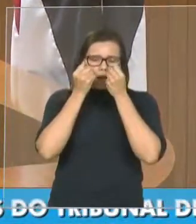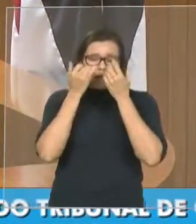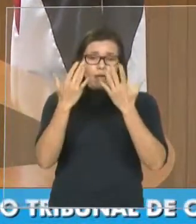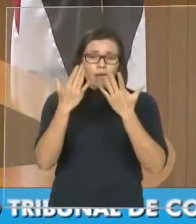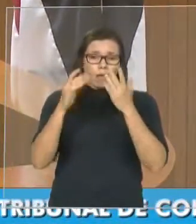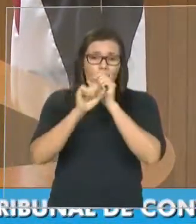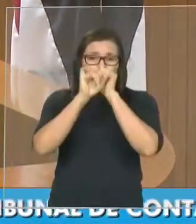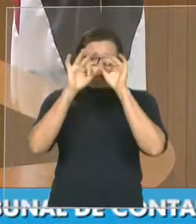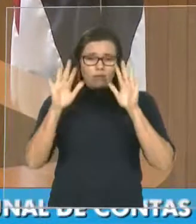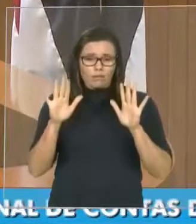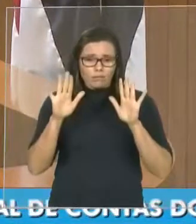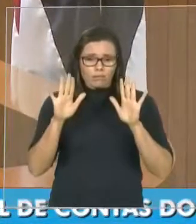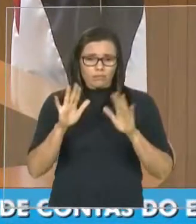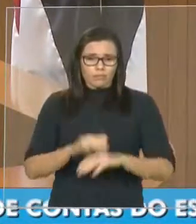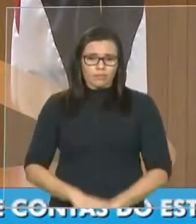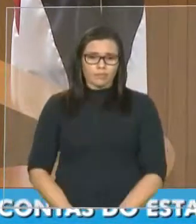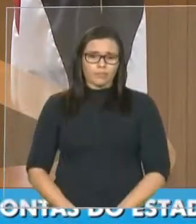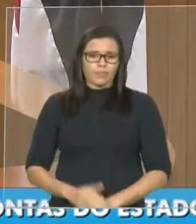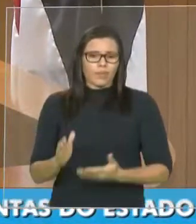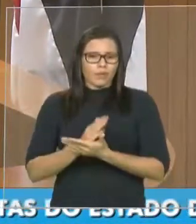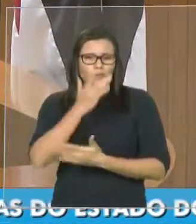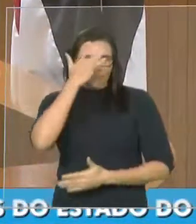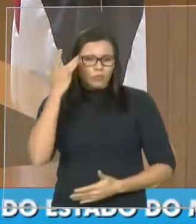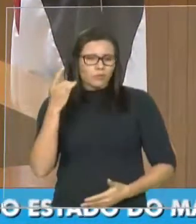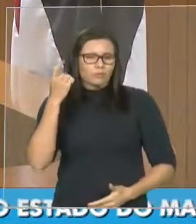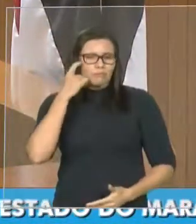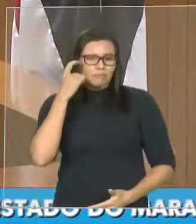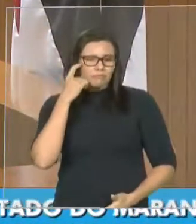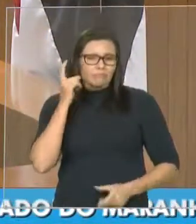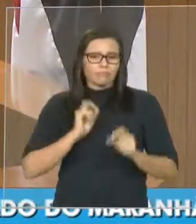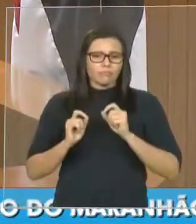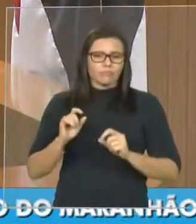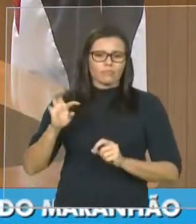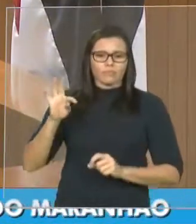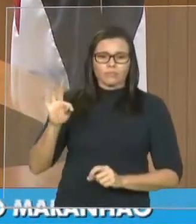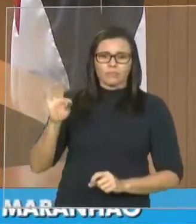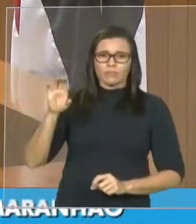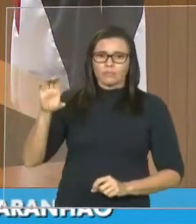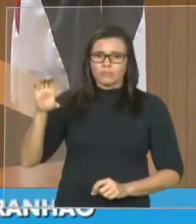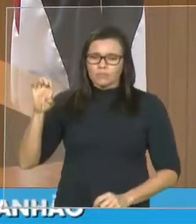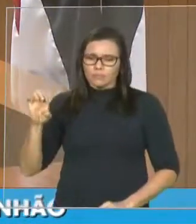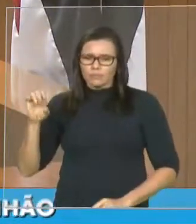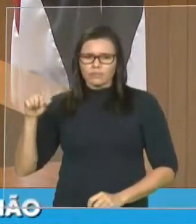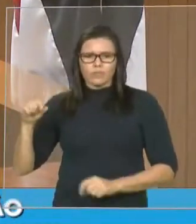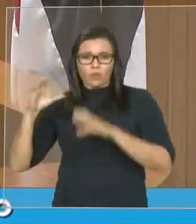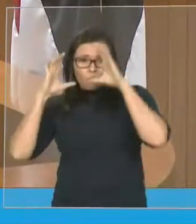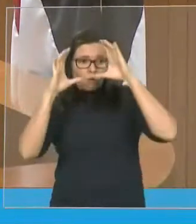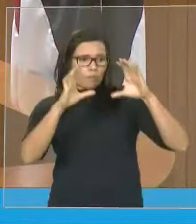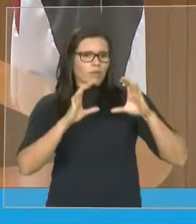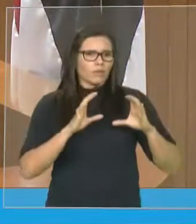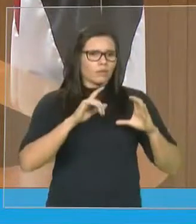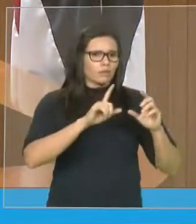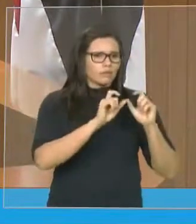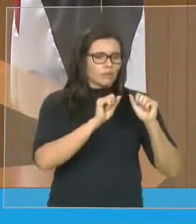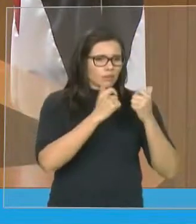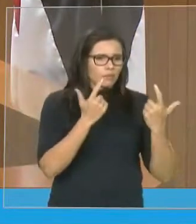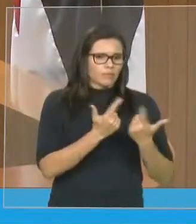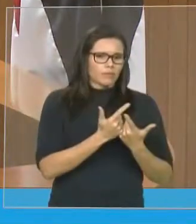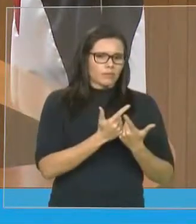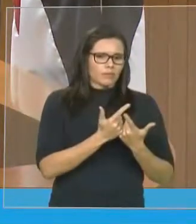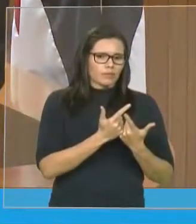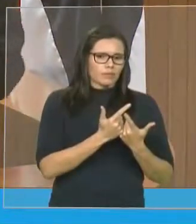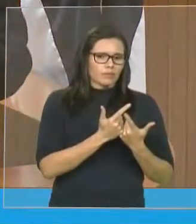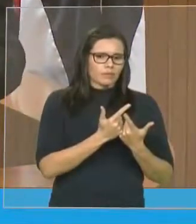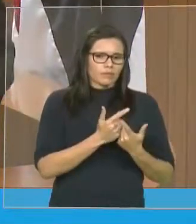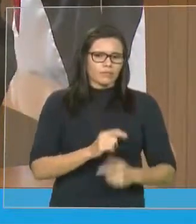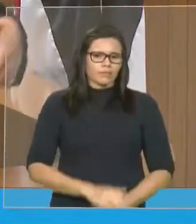Contas. Há quem ache, presidente, que o Tribunal de Contas está subordinado ao Poder Legislativo. Há quem ache que a Secretaria de